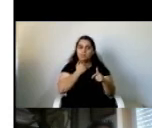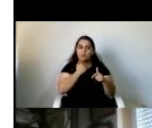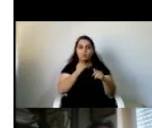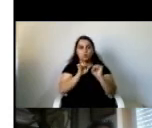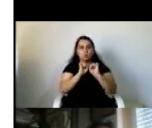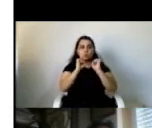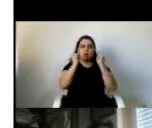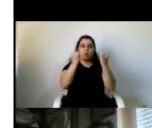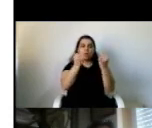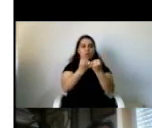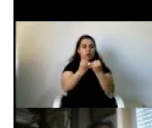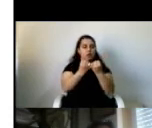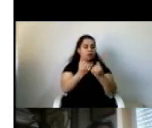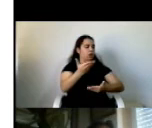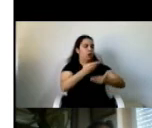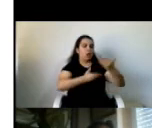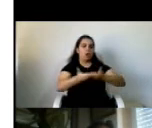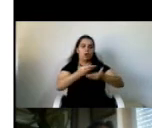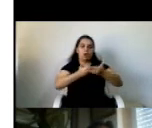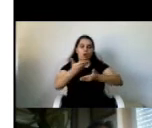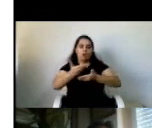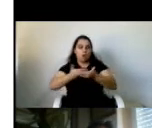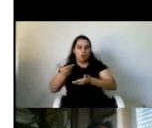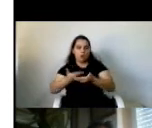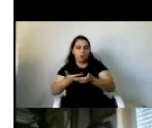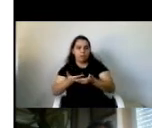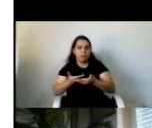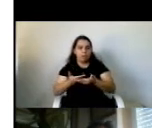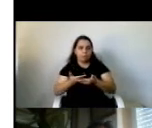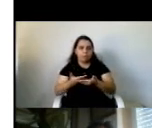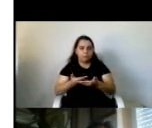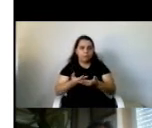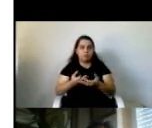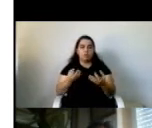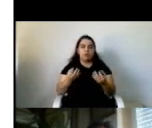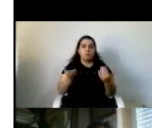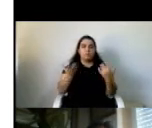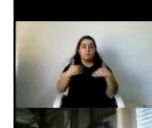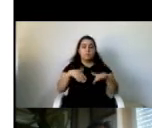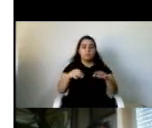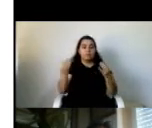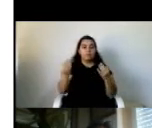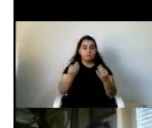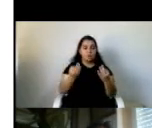com a sua socialização, o facto é que quando elas pensam na sua vida